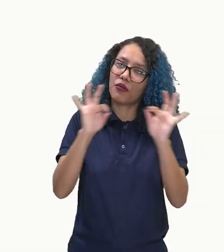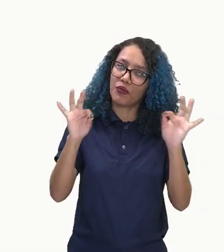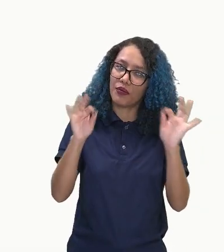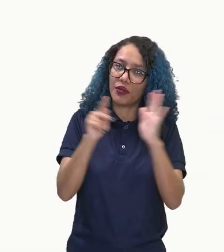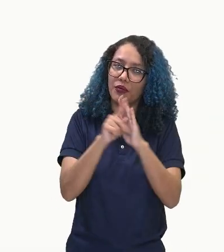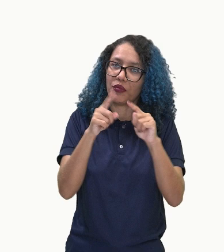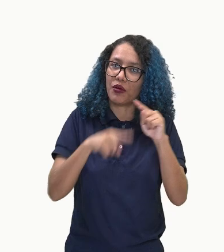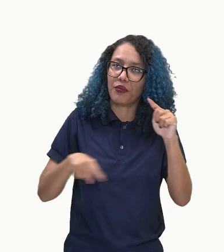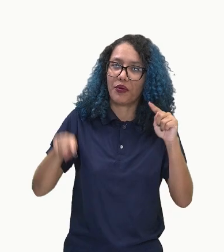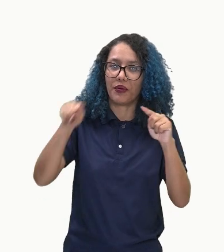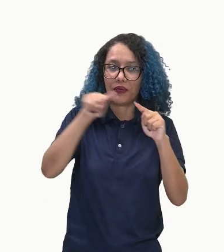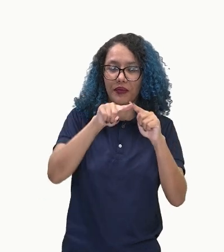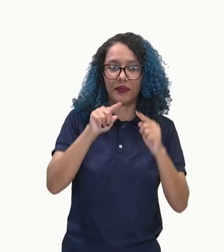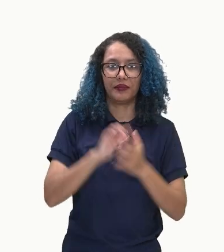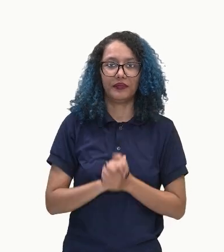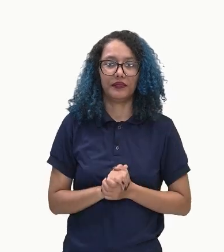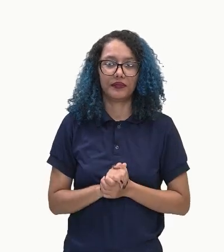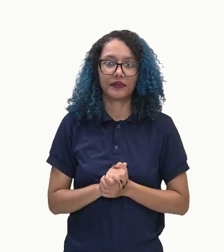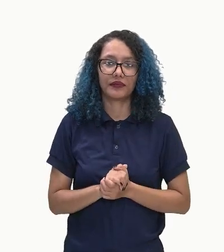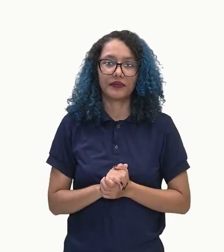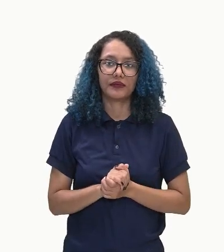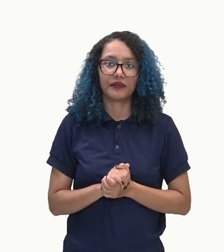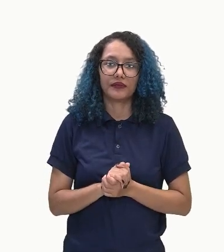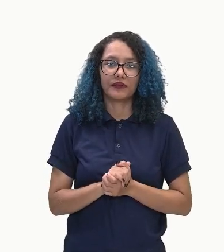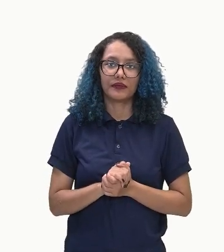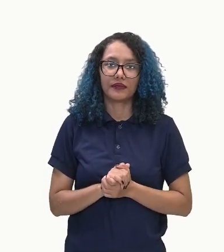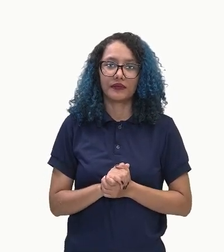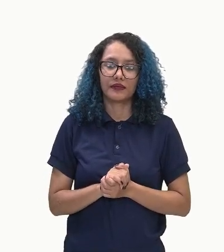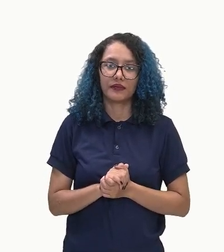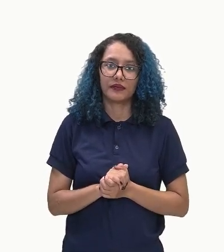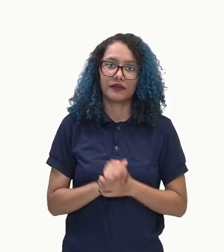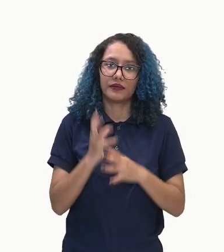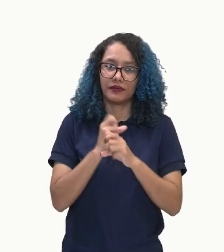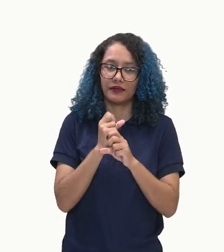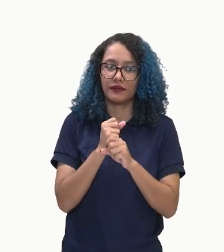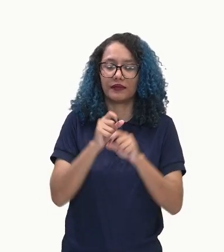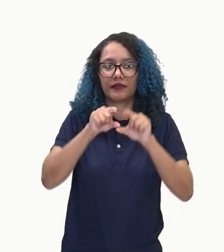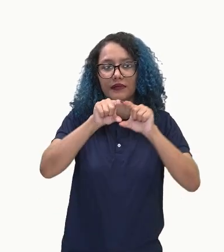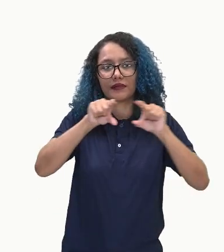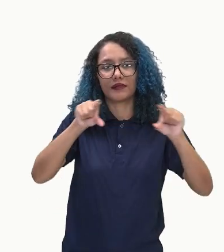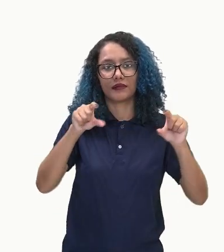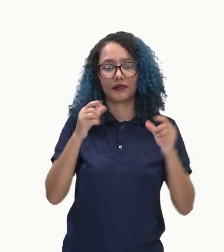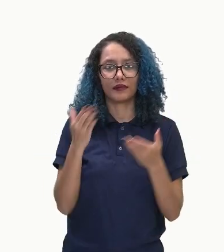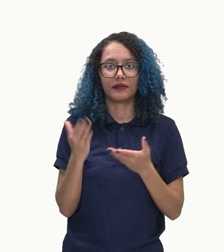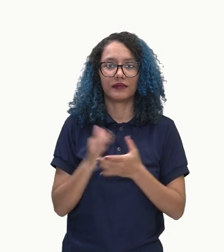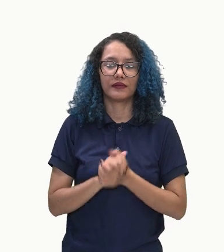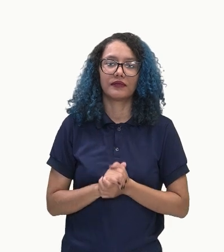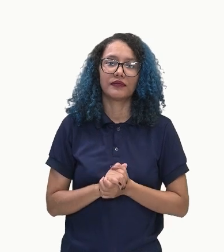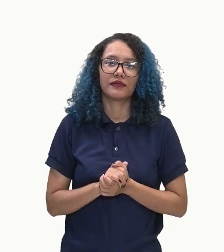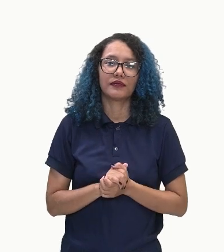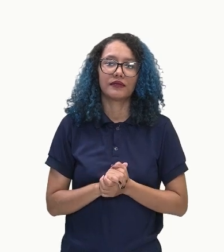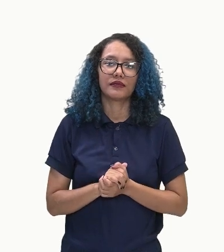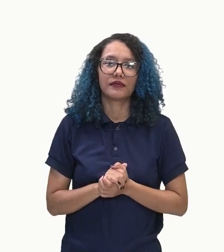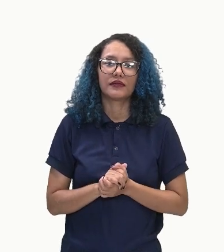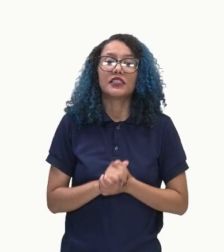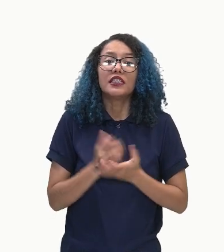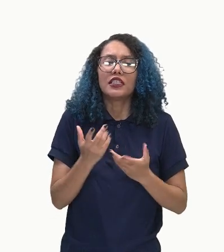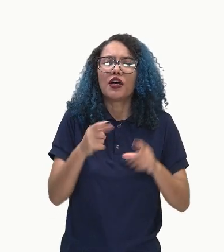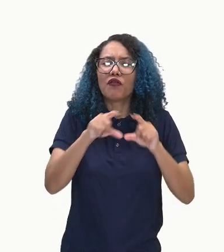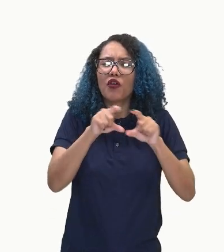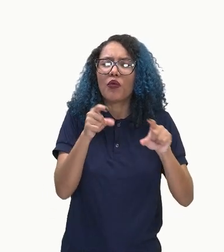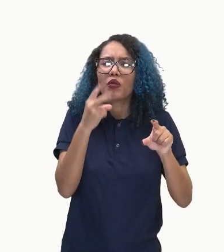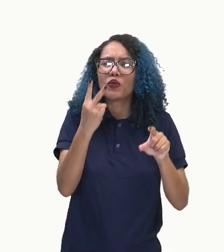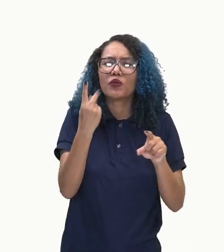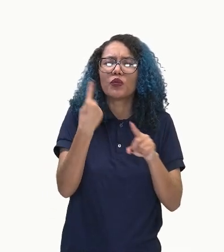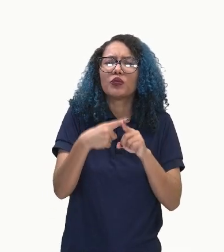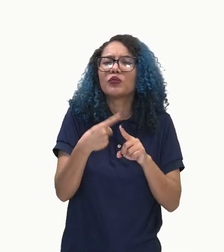circunferência. Olha aí, cálculo da medida do comprimento da circunferência. E aí, professor, por que eu tenho duas fórmulas aí? Precisa